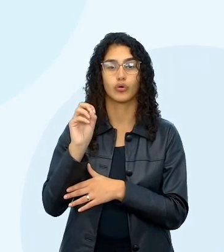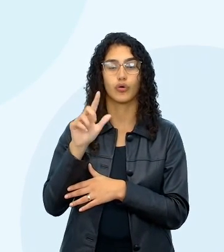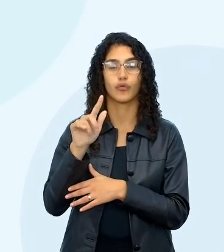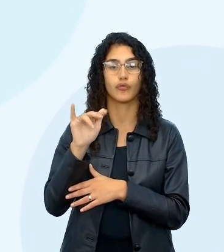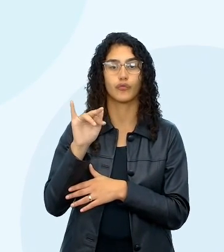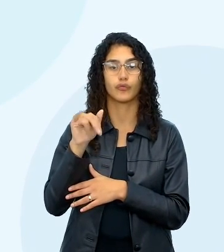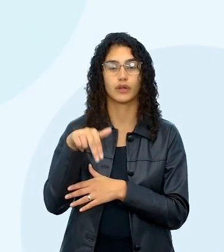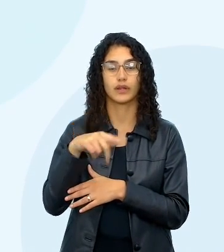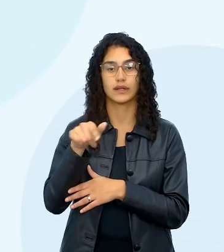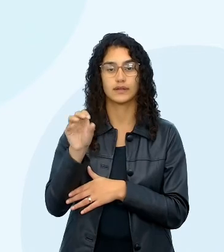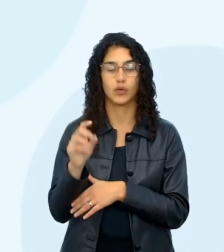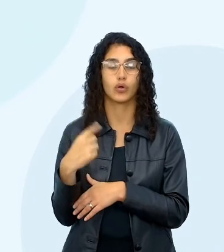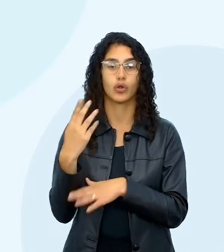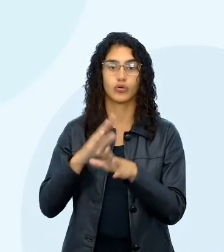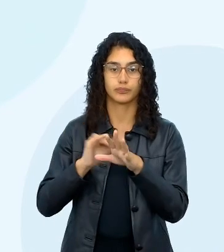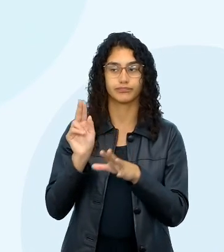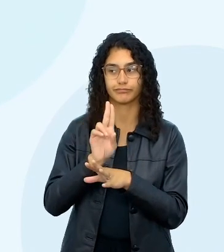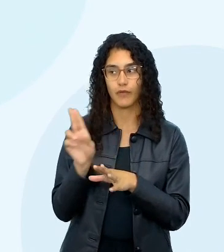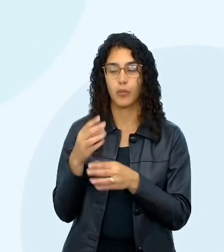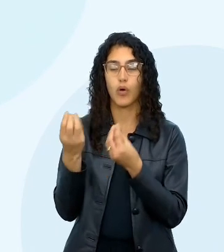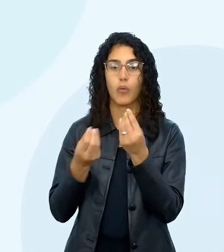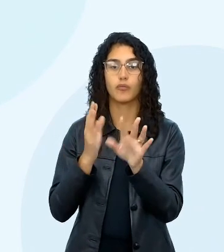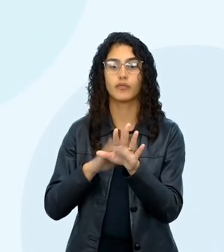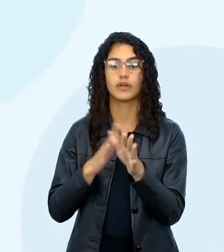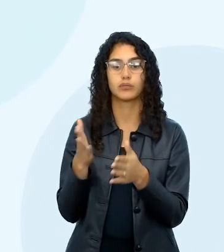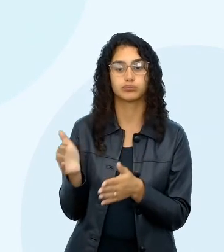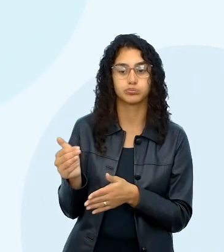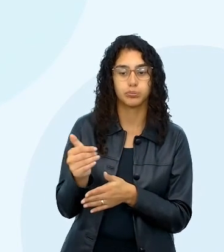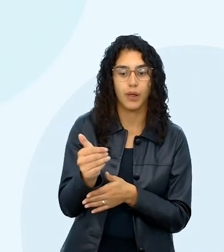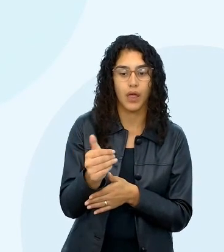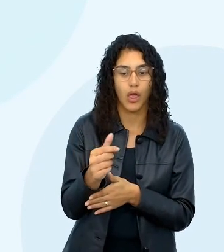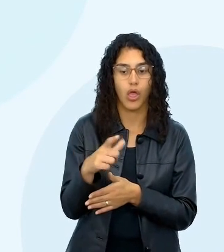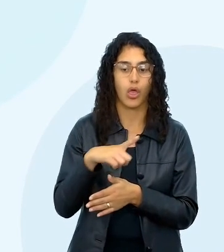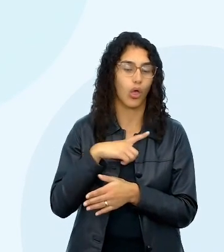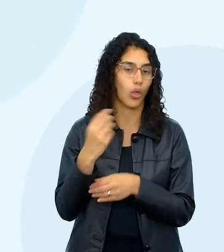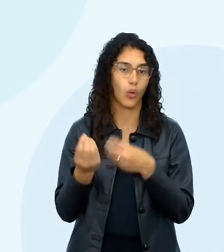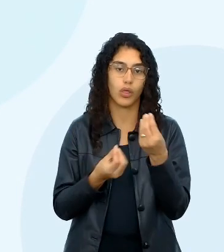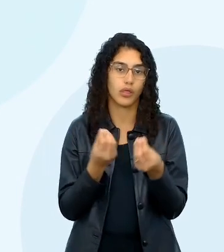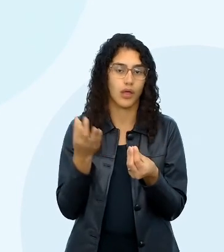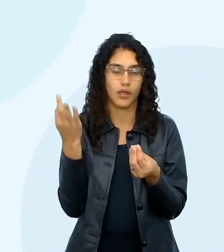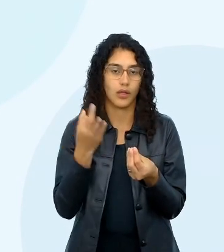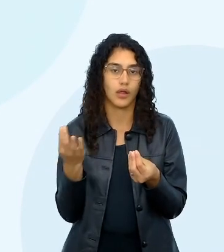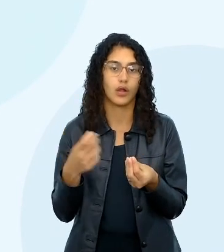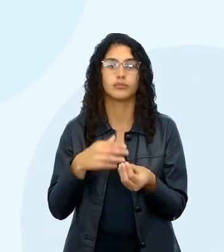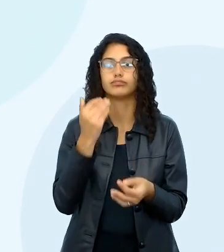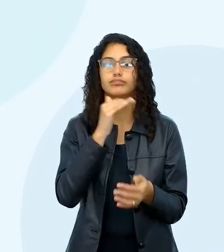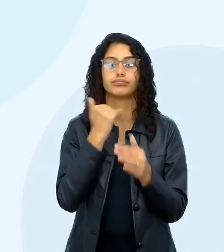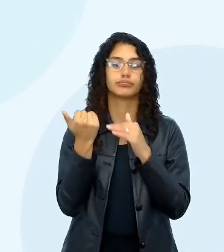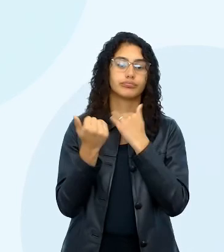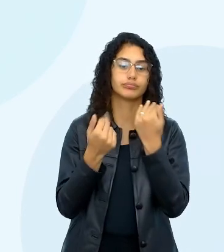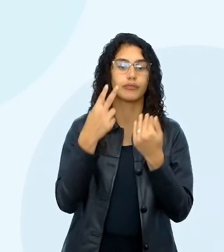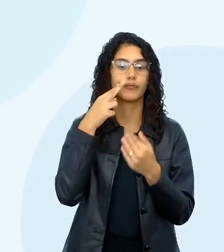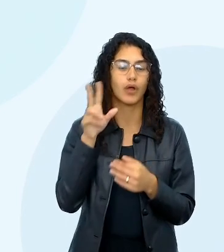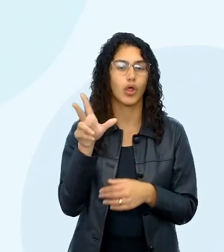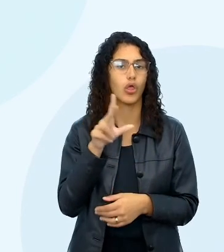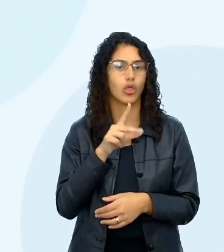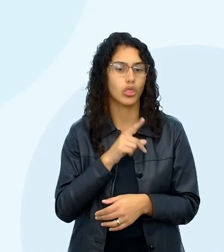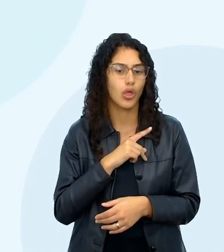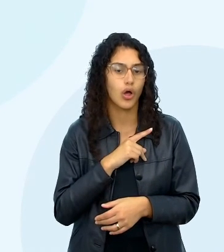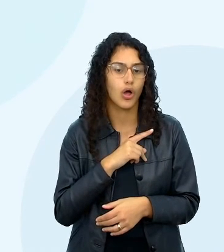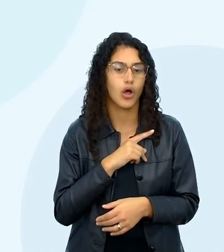tem oxigênio, como fazemos com os peixinhos? Eles começam a morrer. A gente vê assim, às vezes no noticiário, nossa, houve